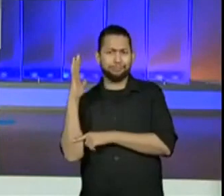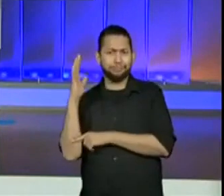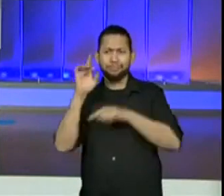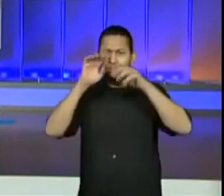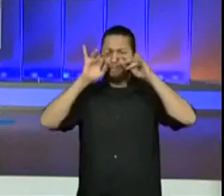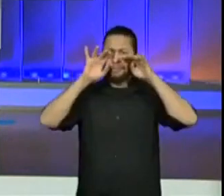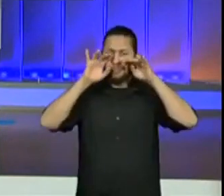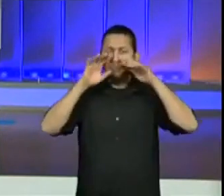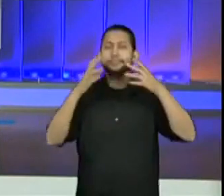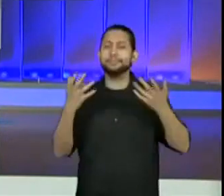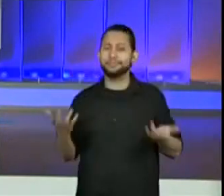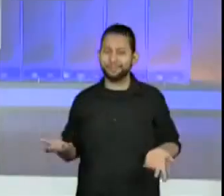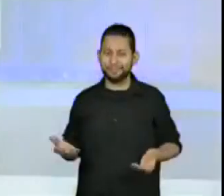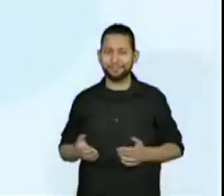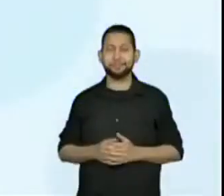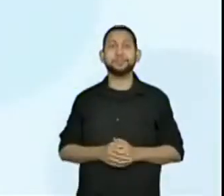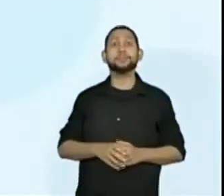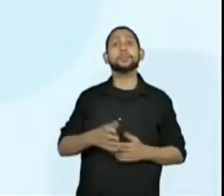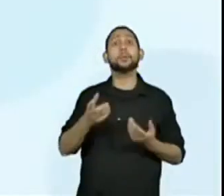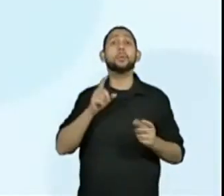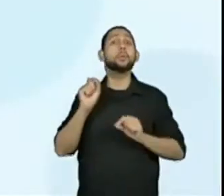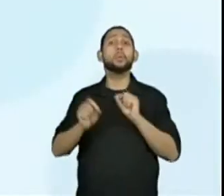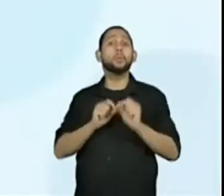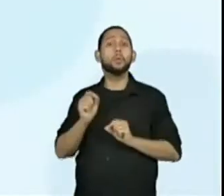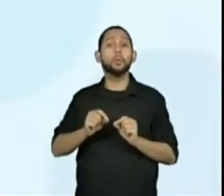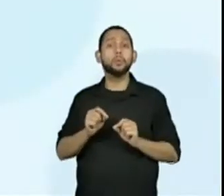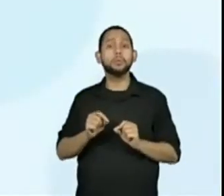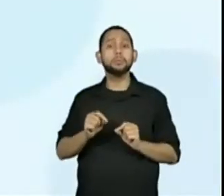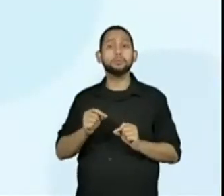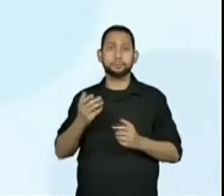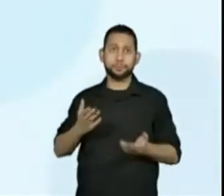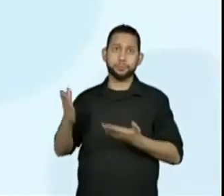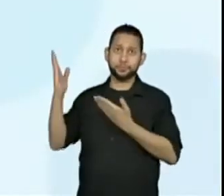ano. O que são as matas ciliares?